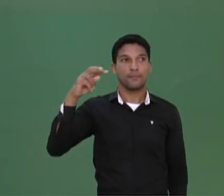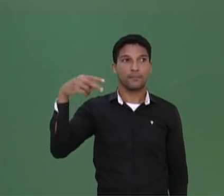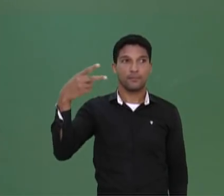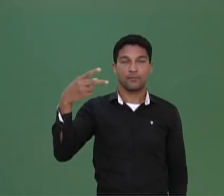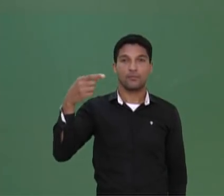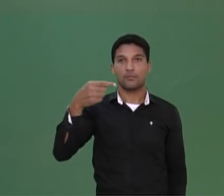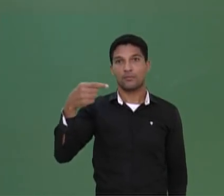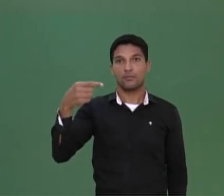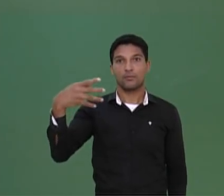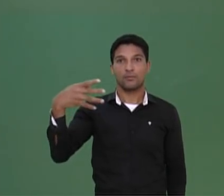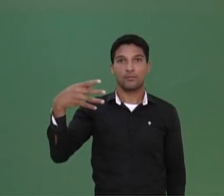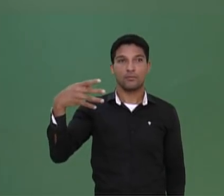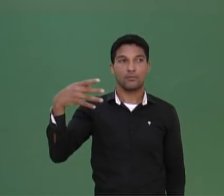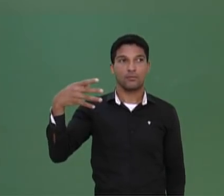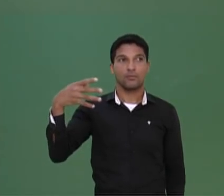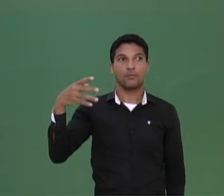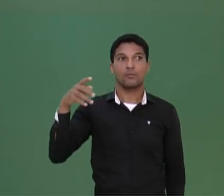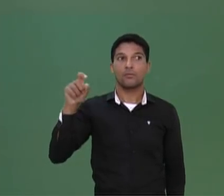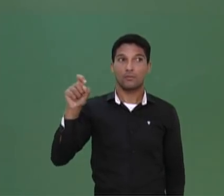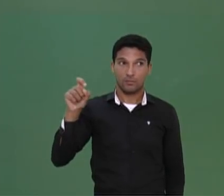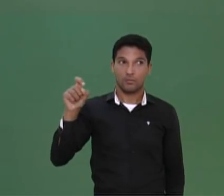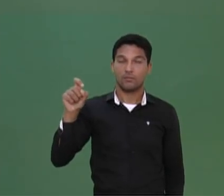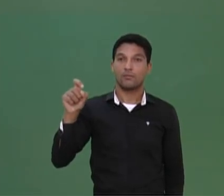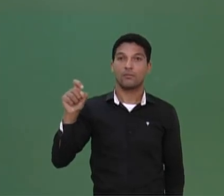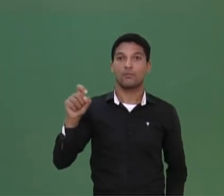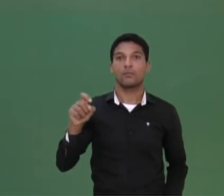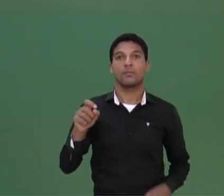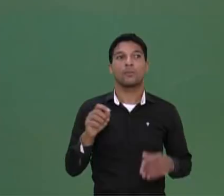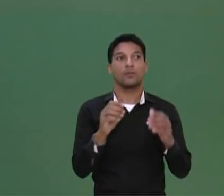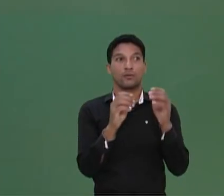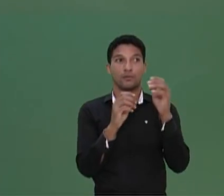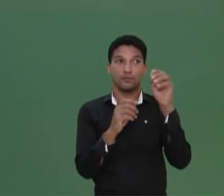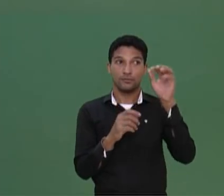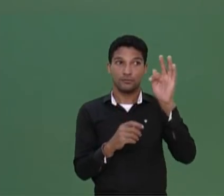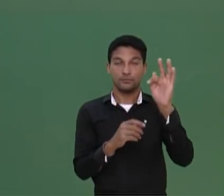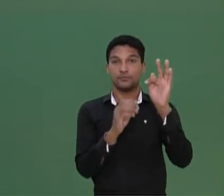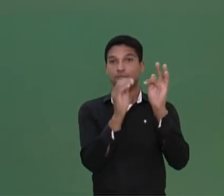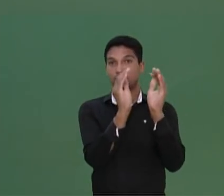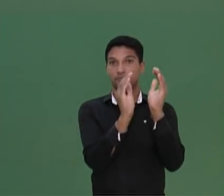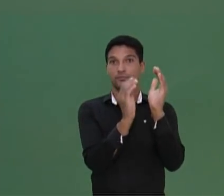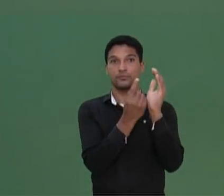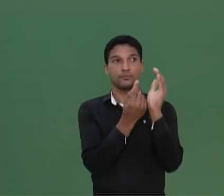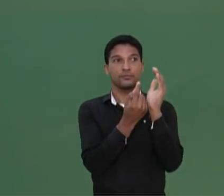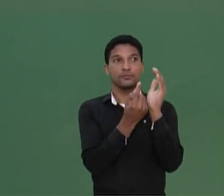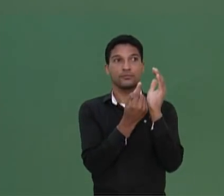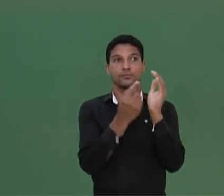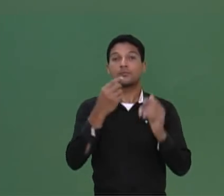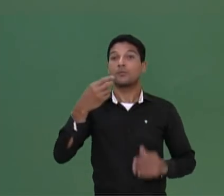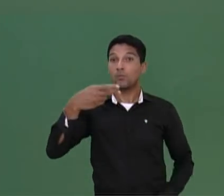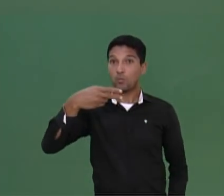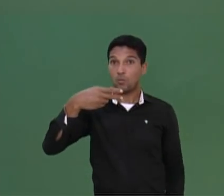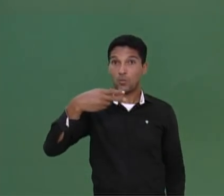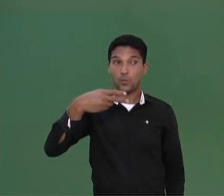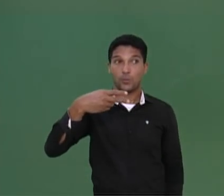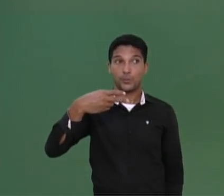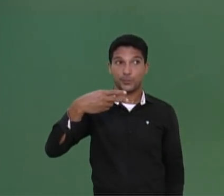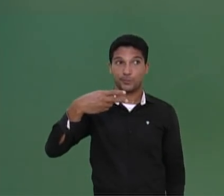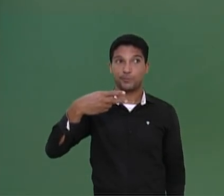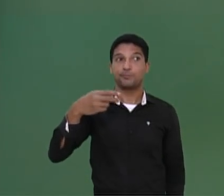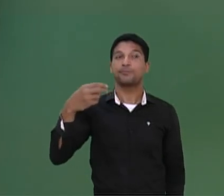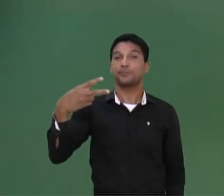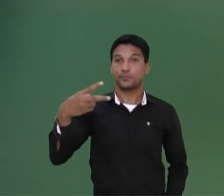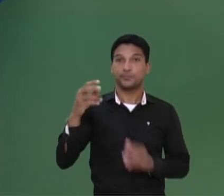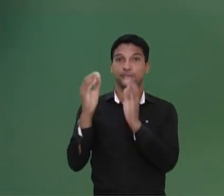o fd1 e vai ser igual a 2 que multiplica um elevado ao quadrado